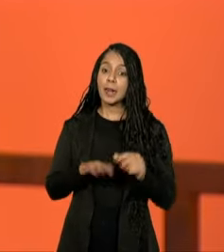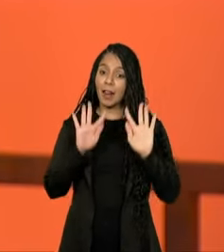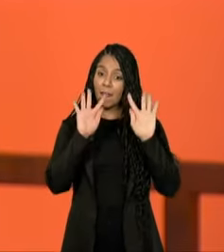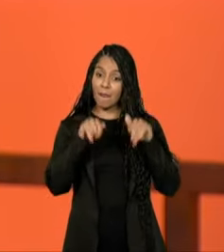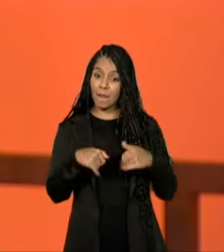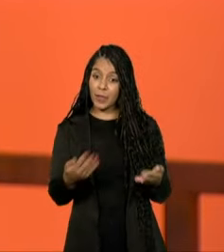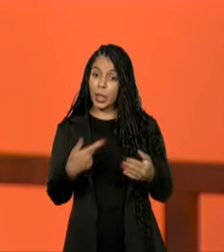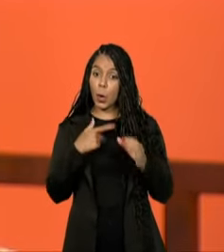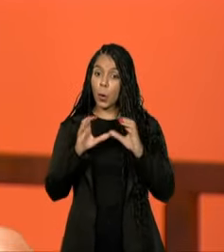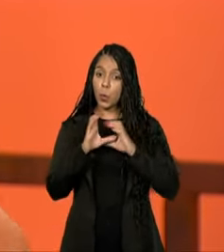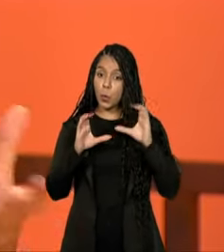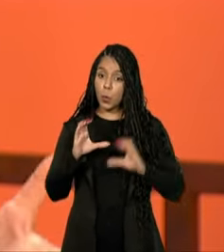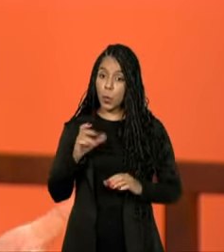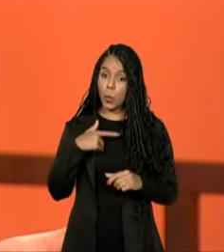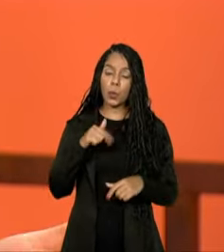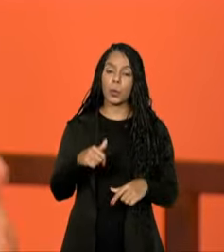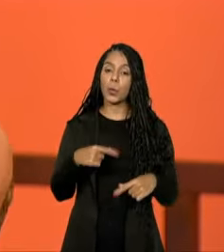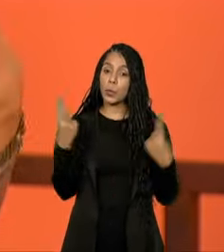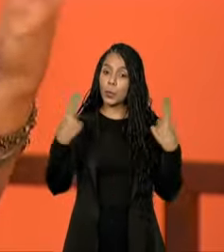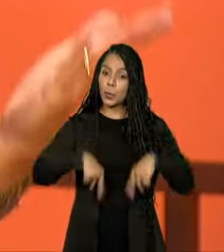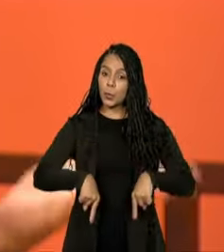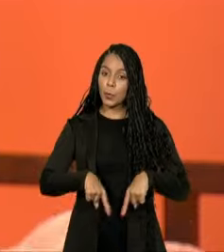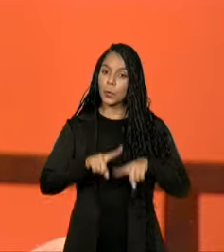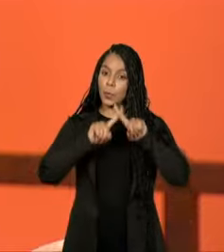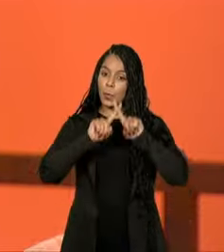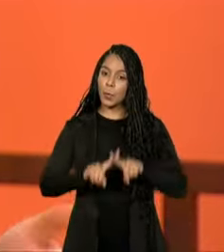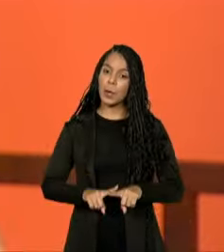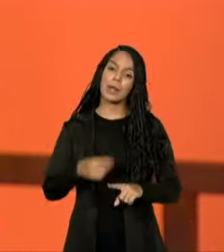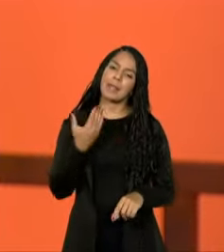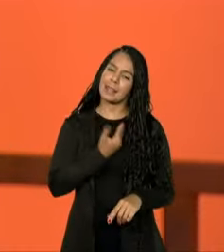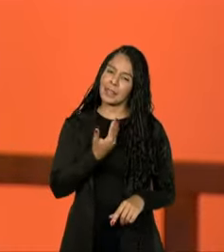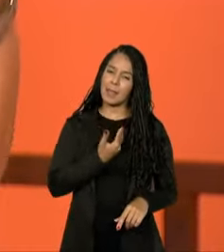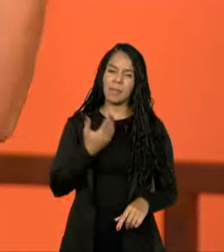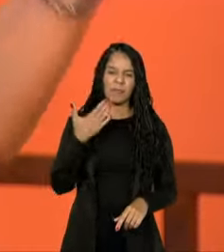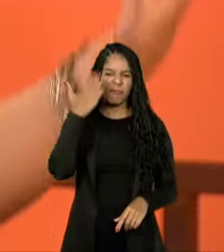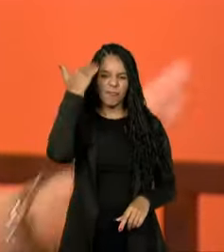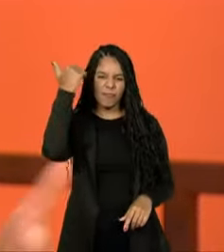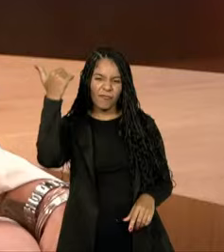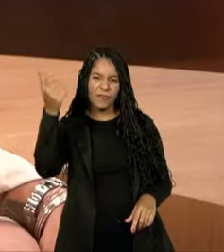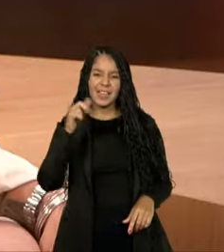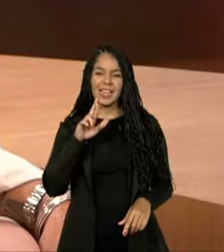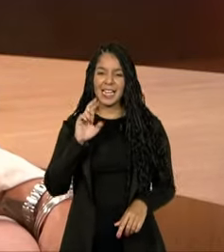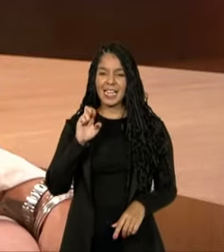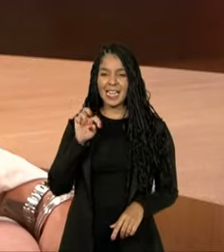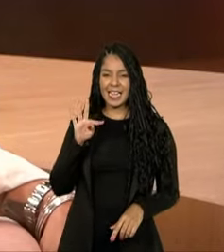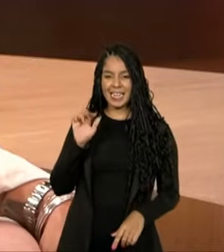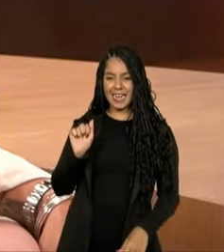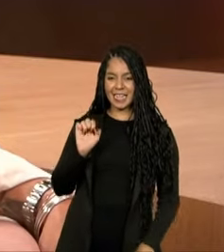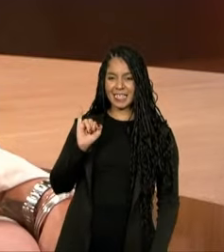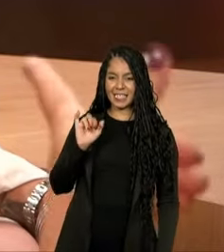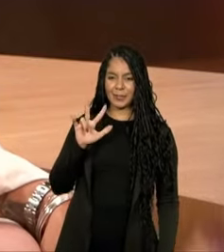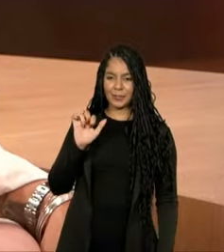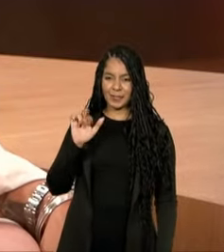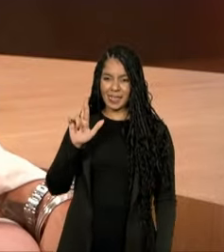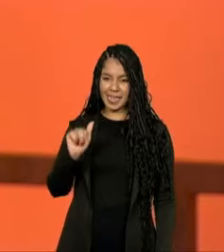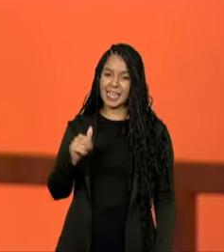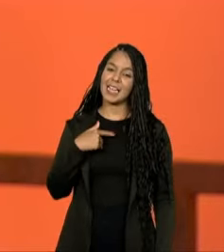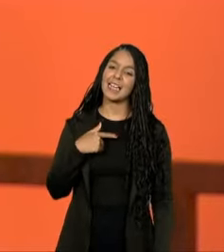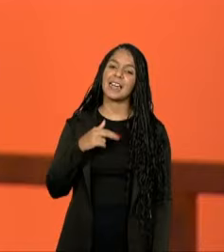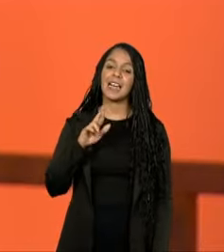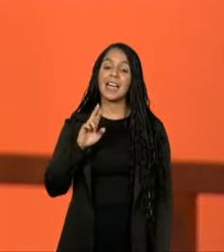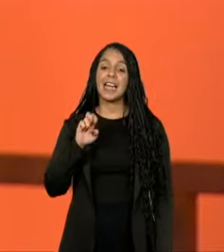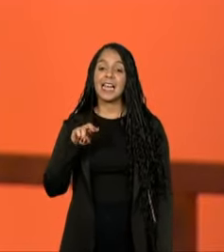finalistas daquele concurso, que inclusive as minhas companheiras estão brilhando muito também por aí, a Renata Silveira. Exatamente.